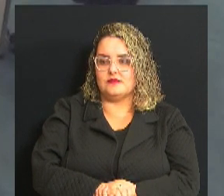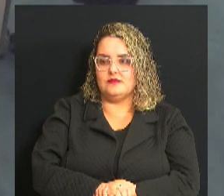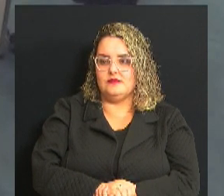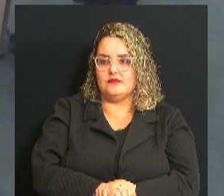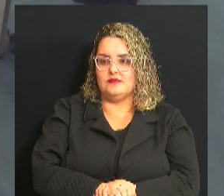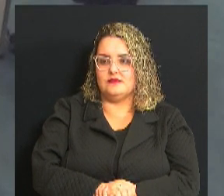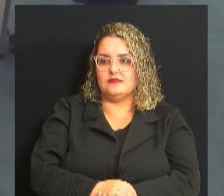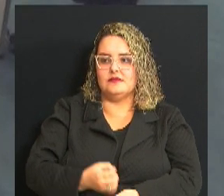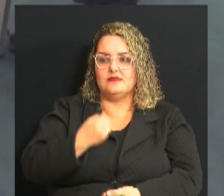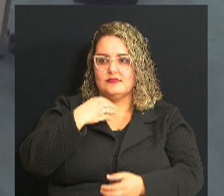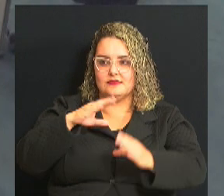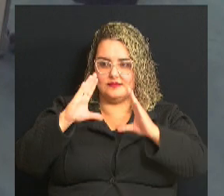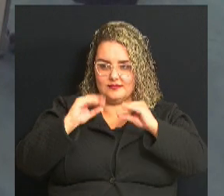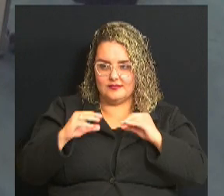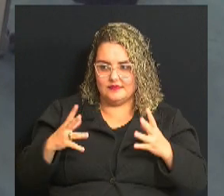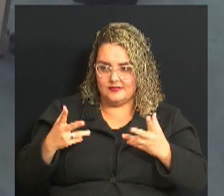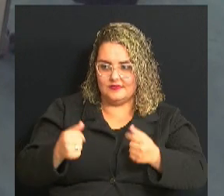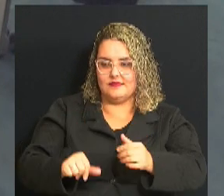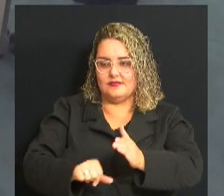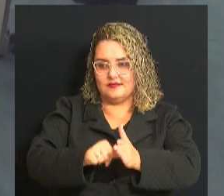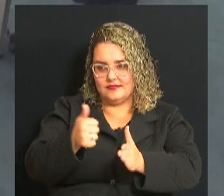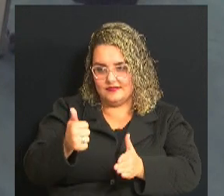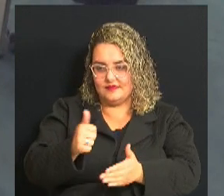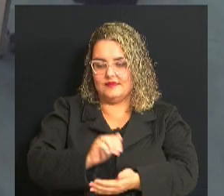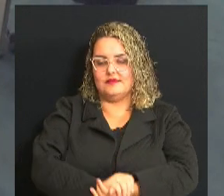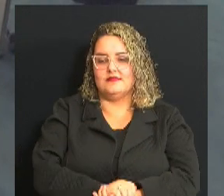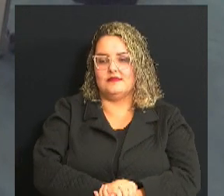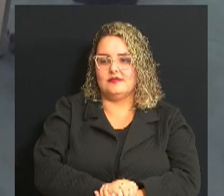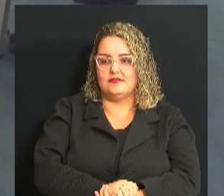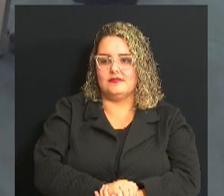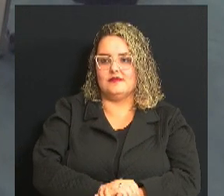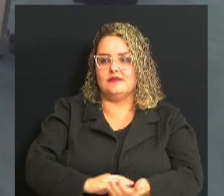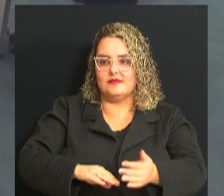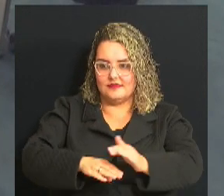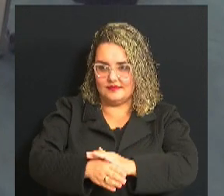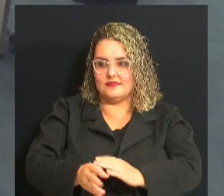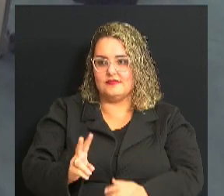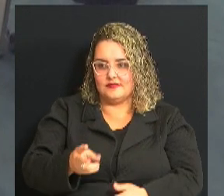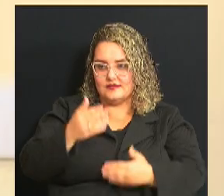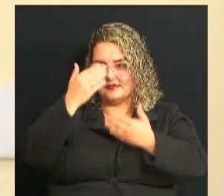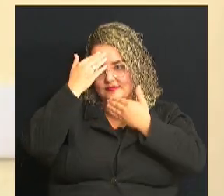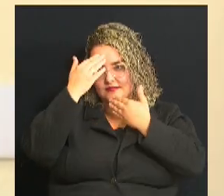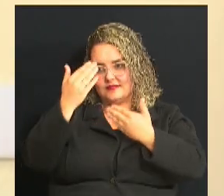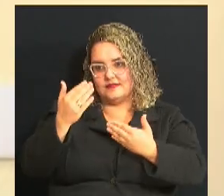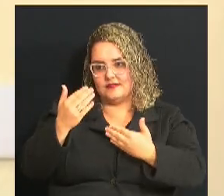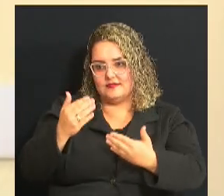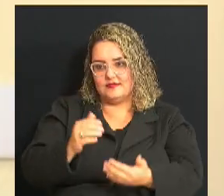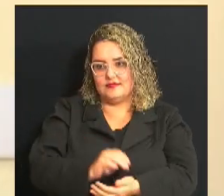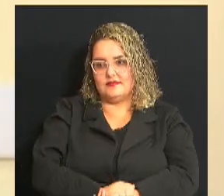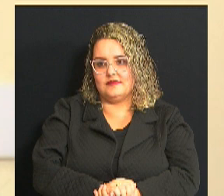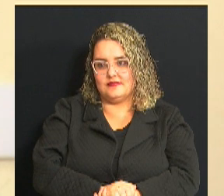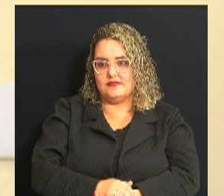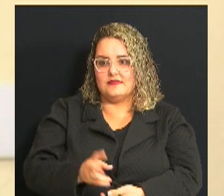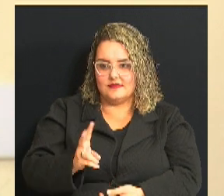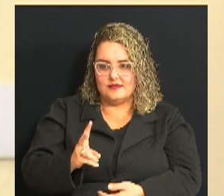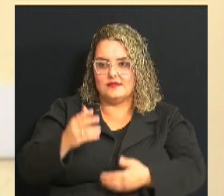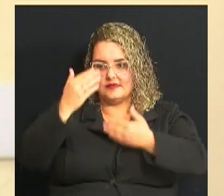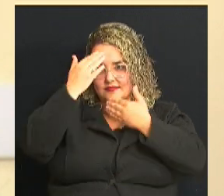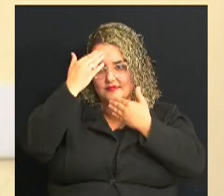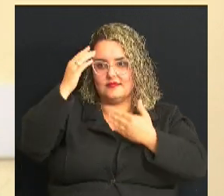Boa noite a todos. Primeiramente, também costumo sempre agradecer, acho que primeiro a gente deve sempre agradecer a